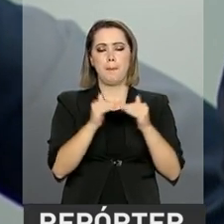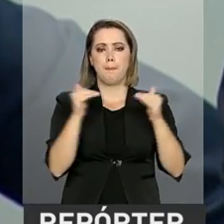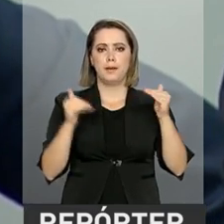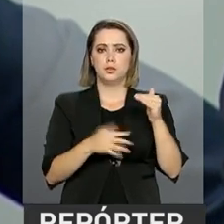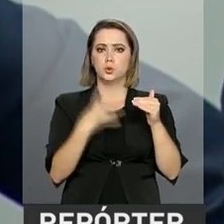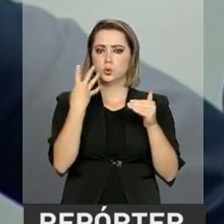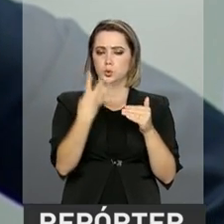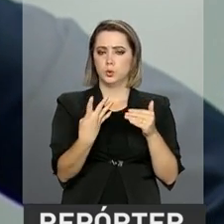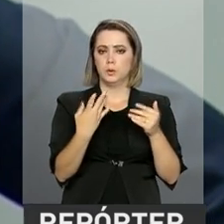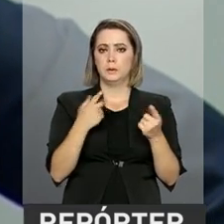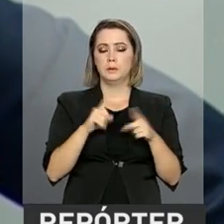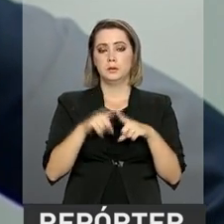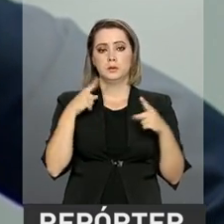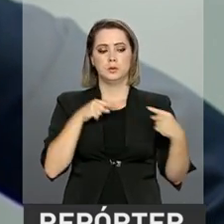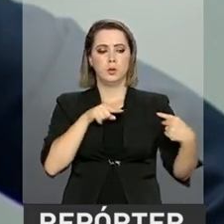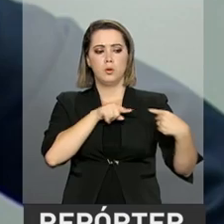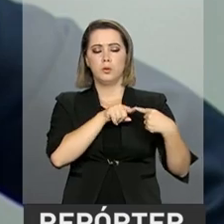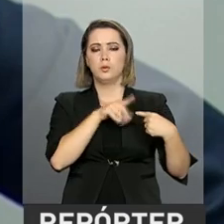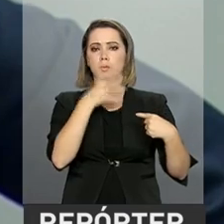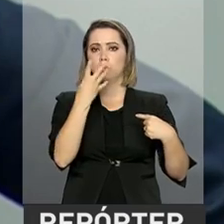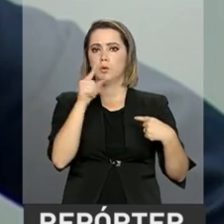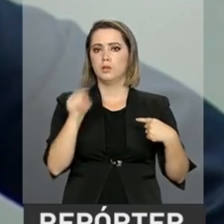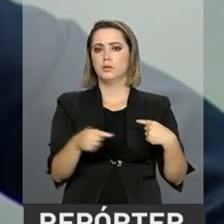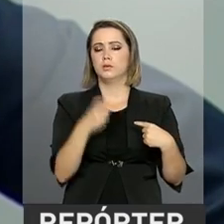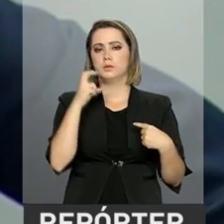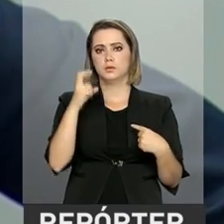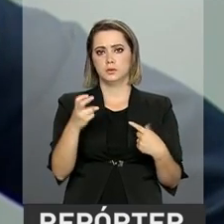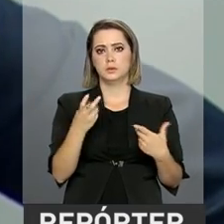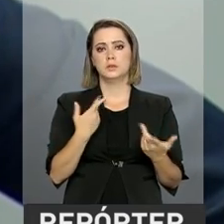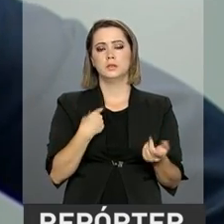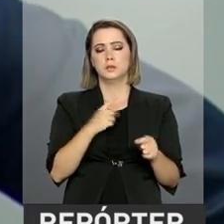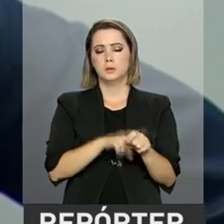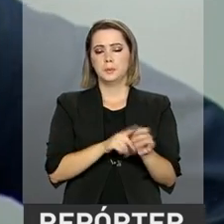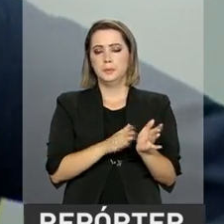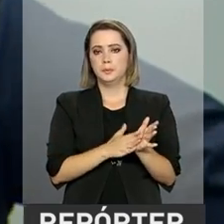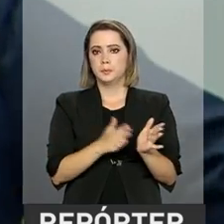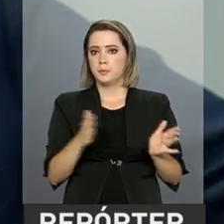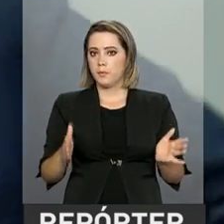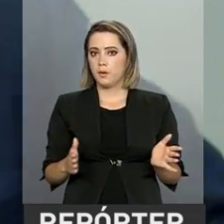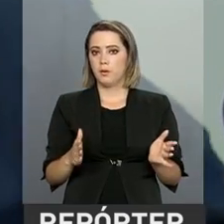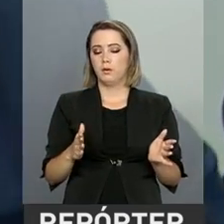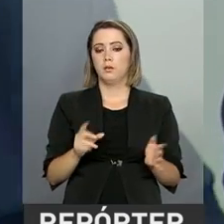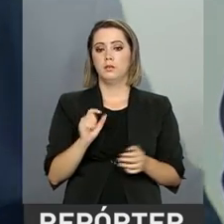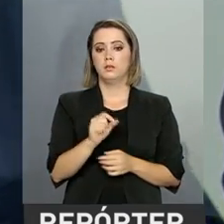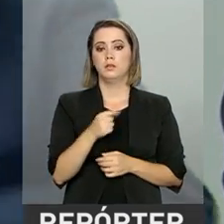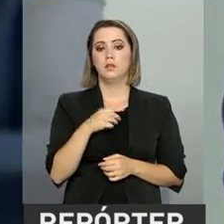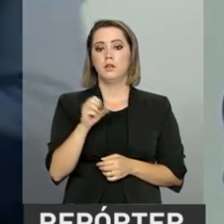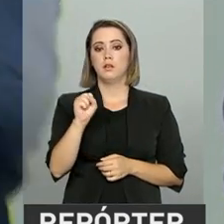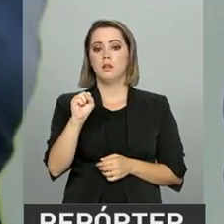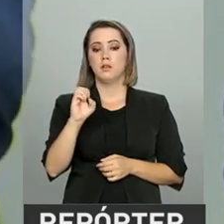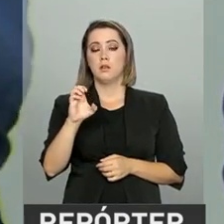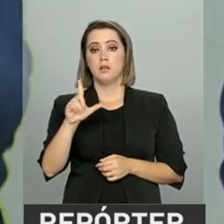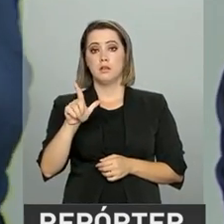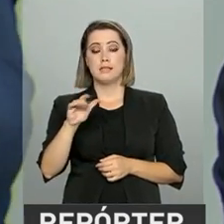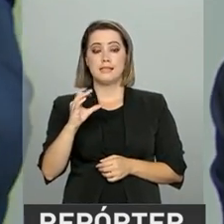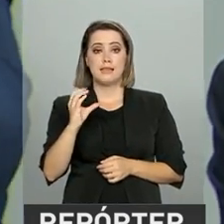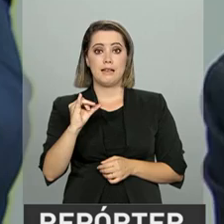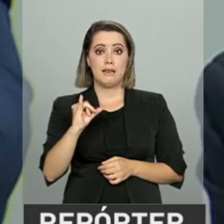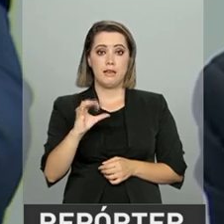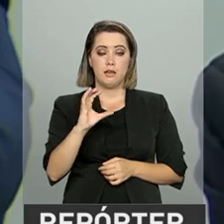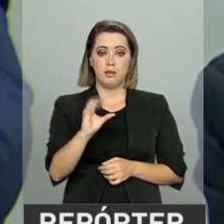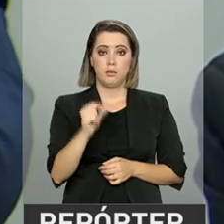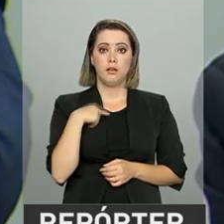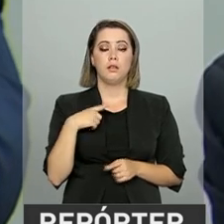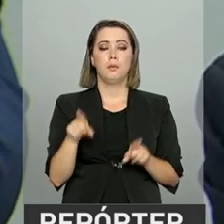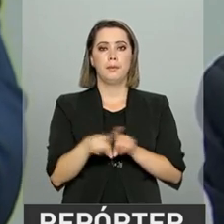quando o centro da meta é 4 E5 não é isto num num tempo curtíssimo não é o a celic vem caindo os juros estão